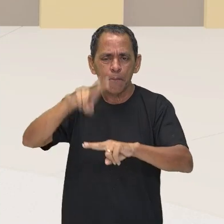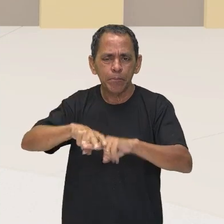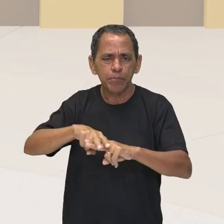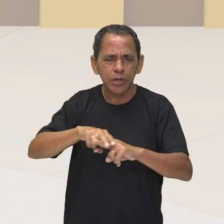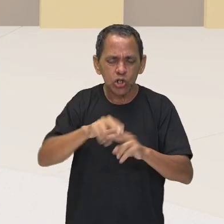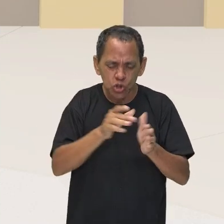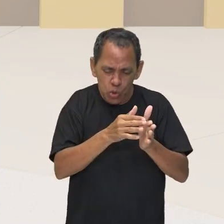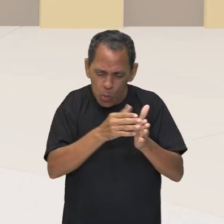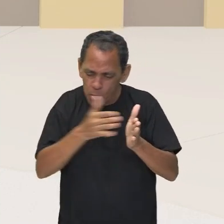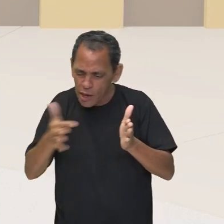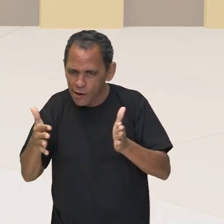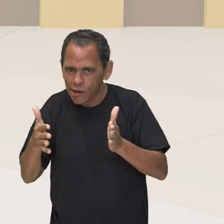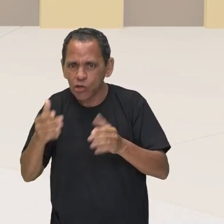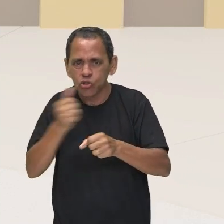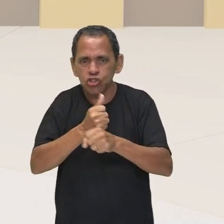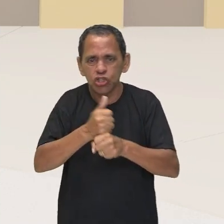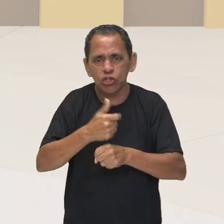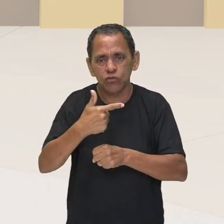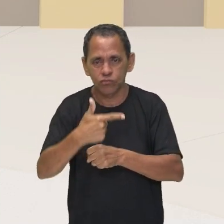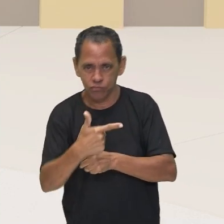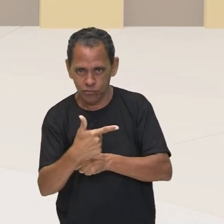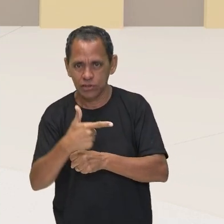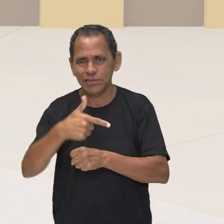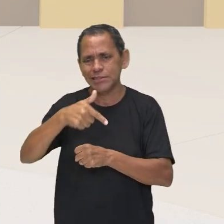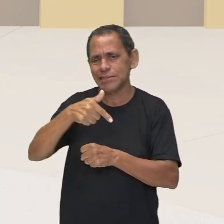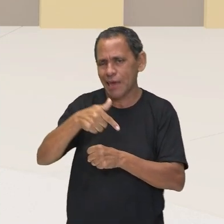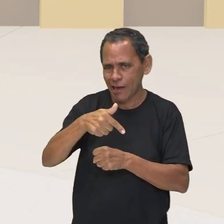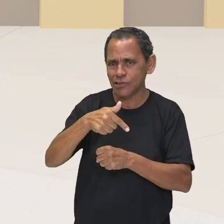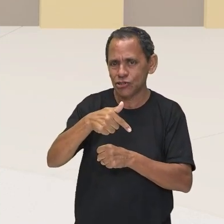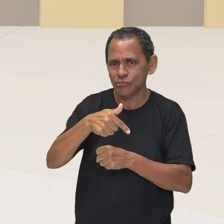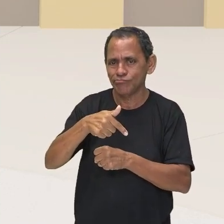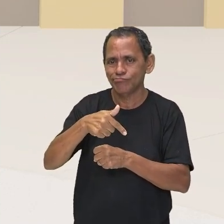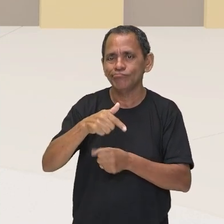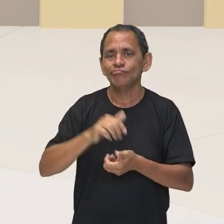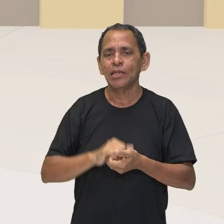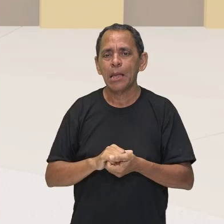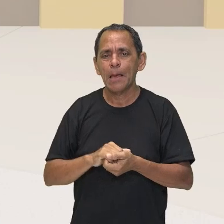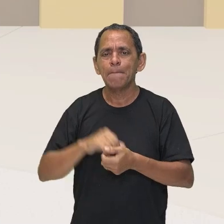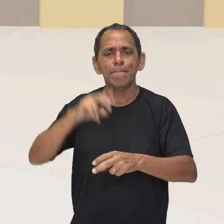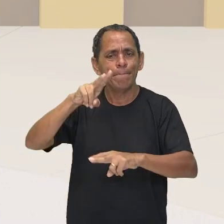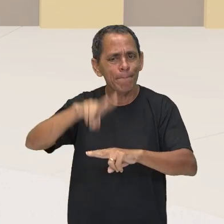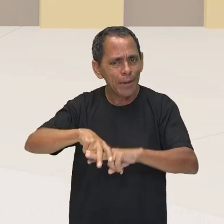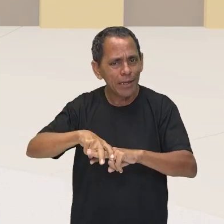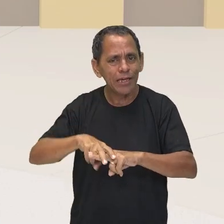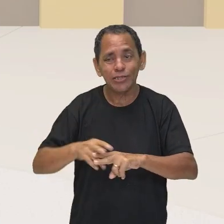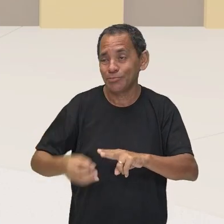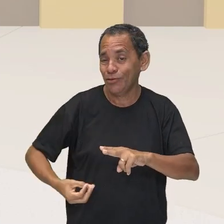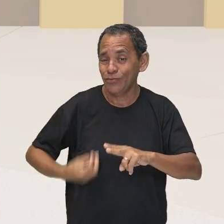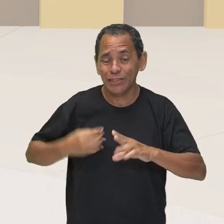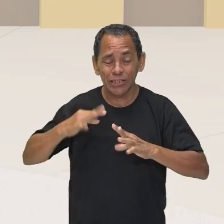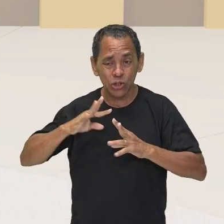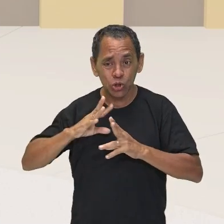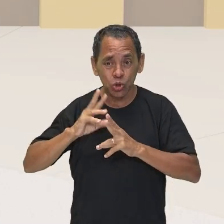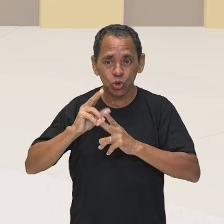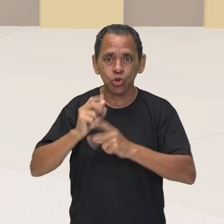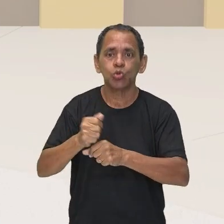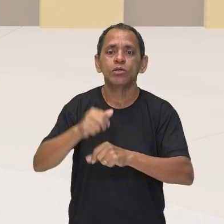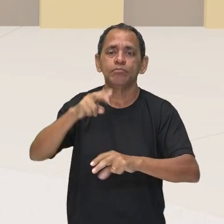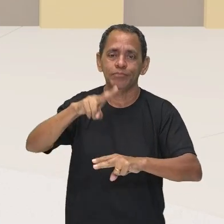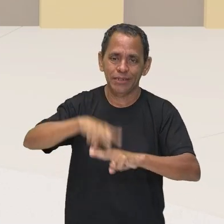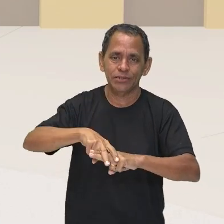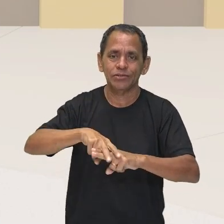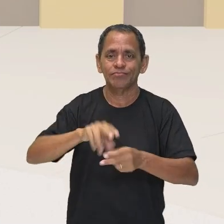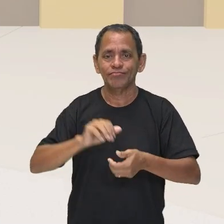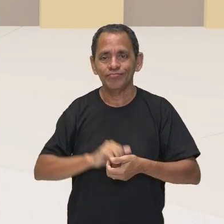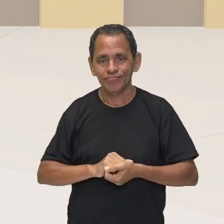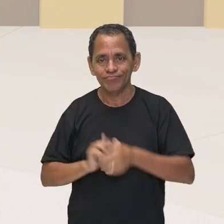na cadeia. Vocês conseguem imaginar uma pessoa por 27 anos, uma vida inteira na cadeia? E